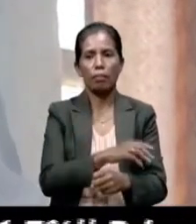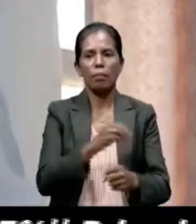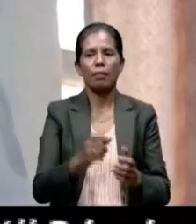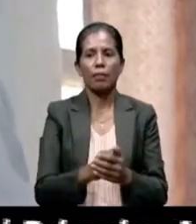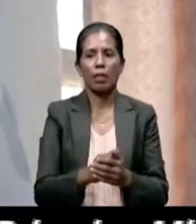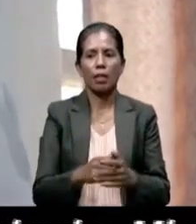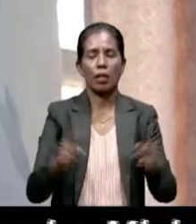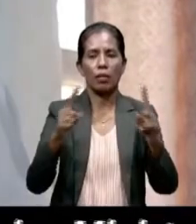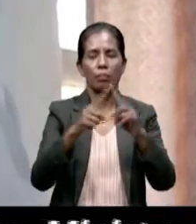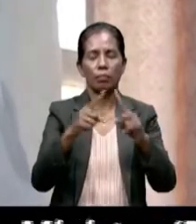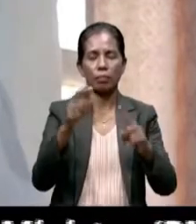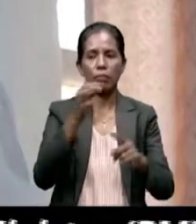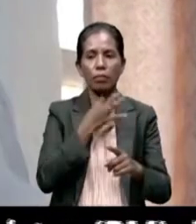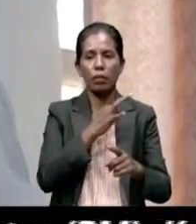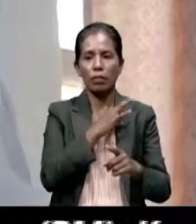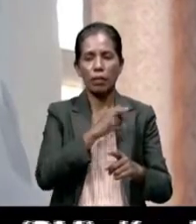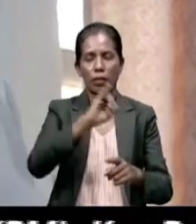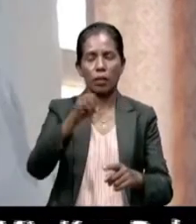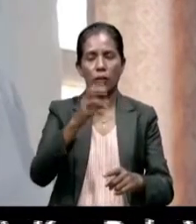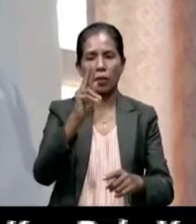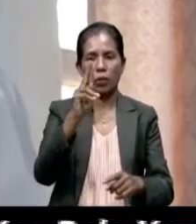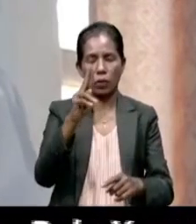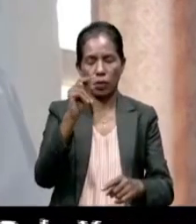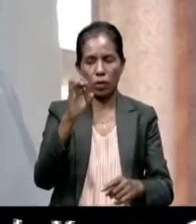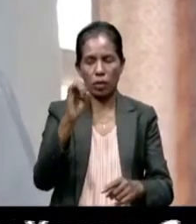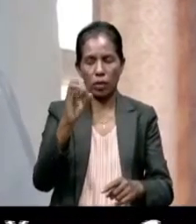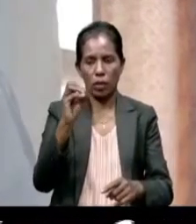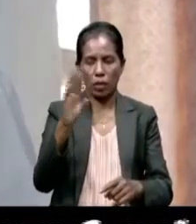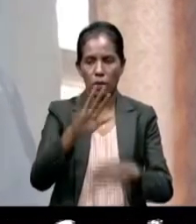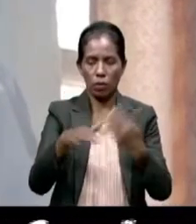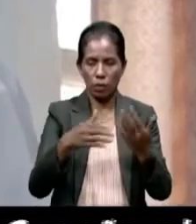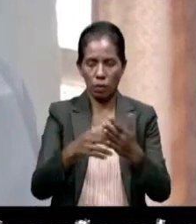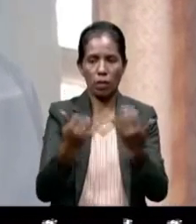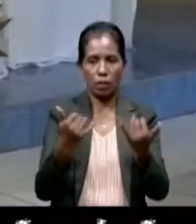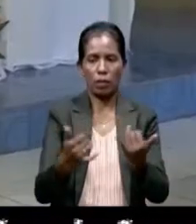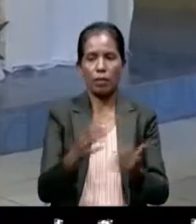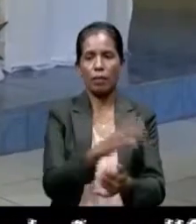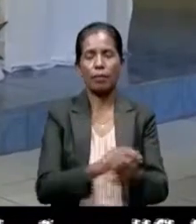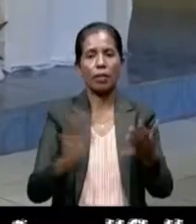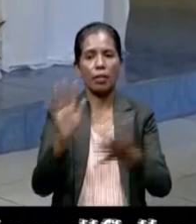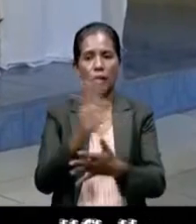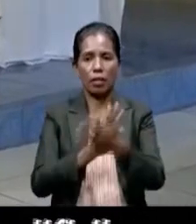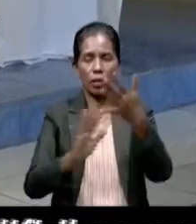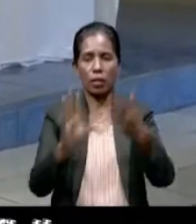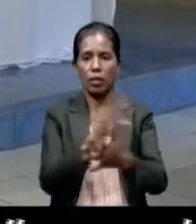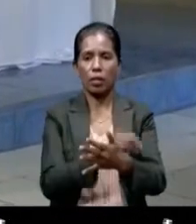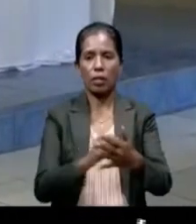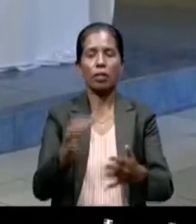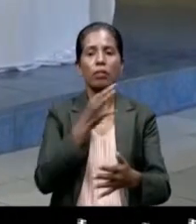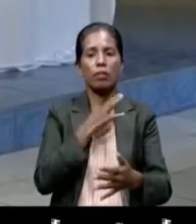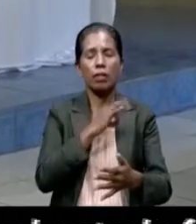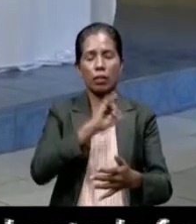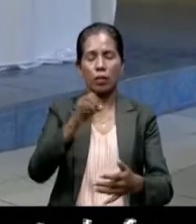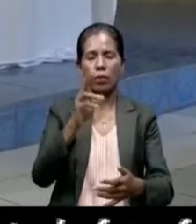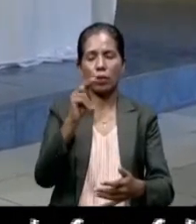ba frater Junior Sirahuti na Nova Botos. E a celebração na Eucaristia ne frater Junior